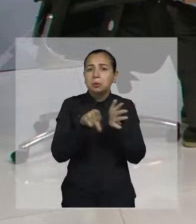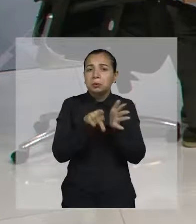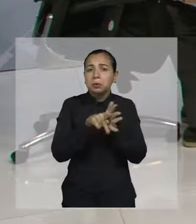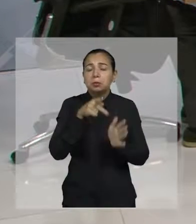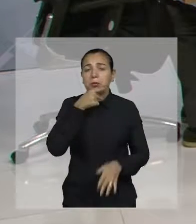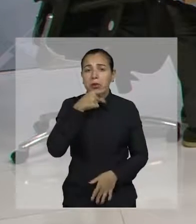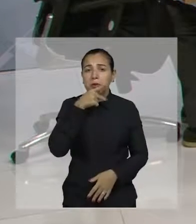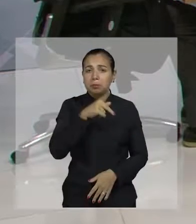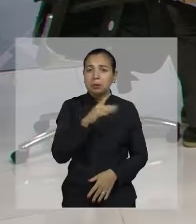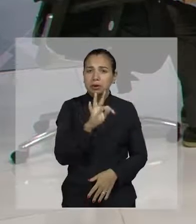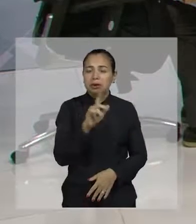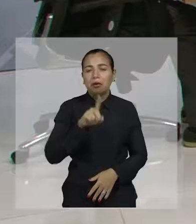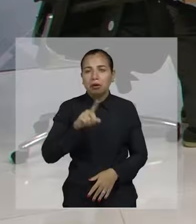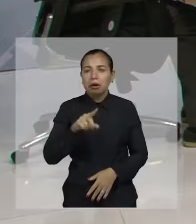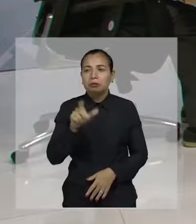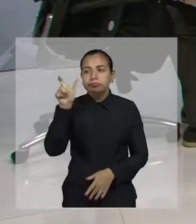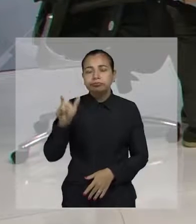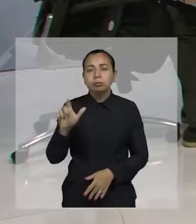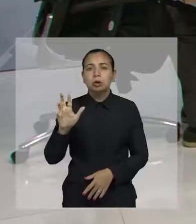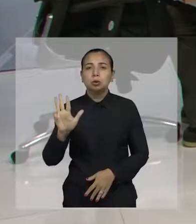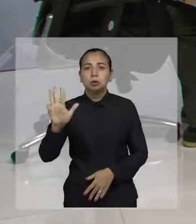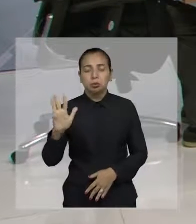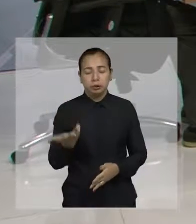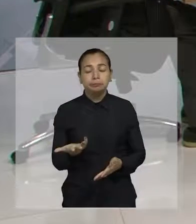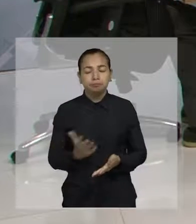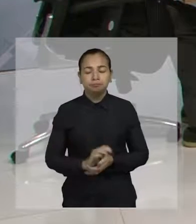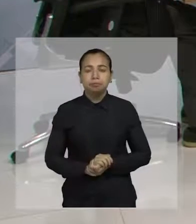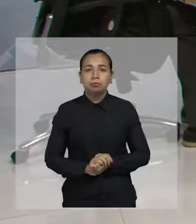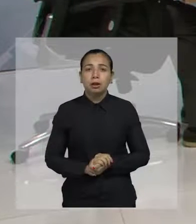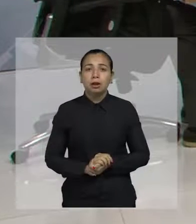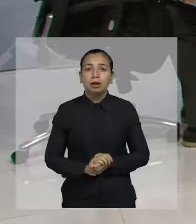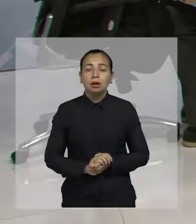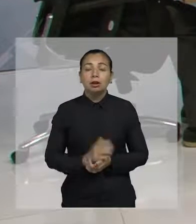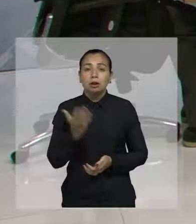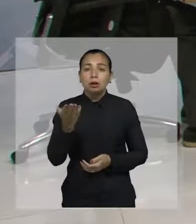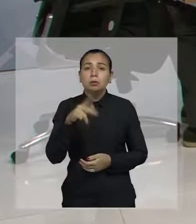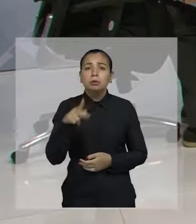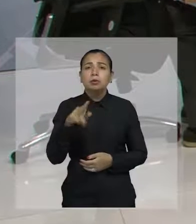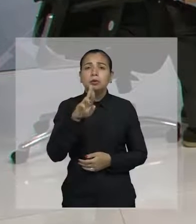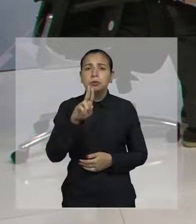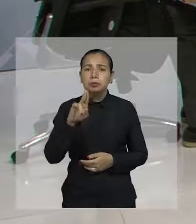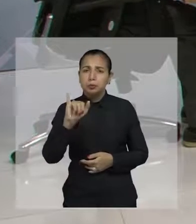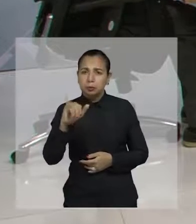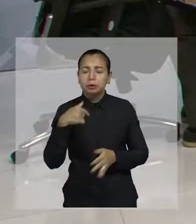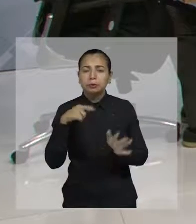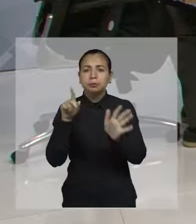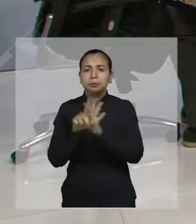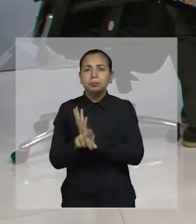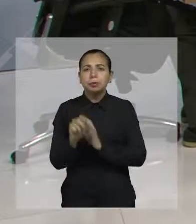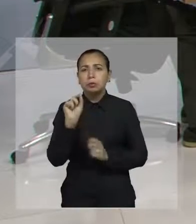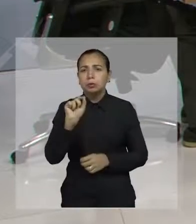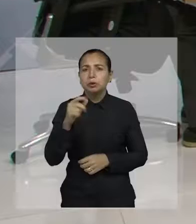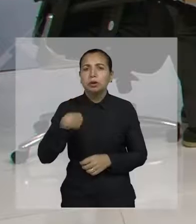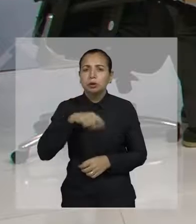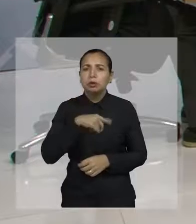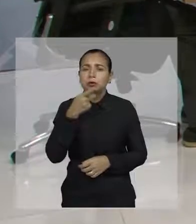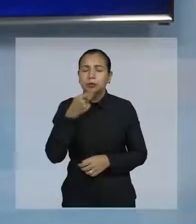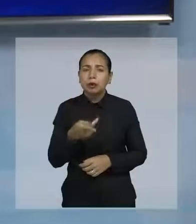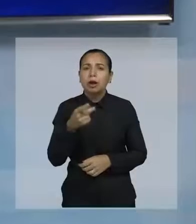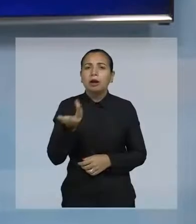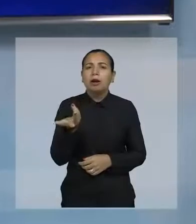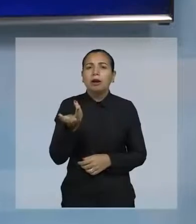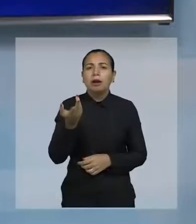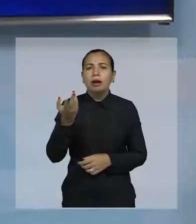é esta. Ô, professor Rui, a gente diz corriqueiramente que a história